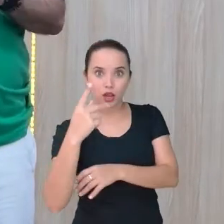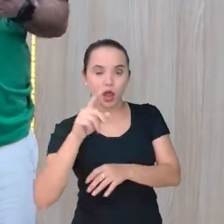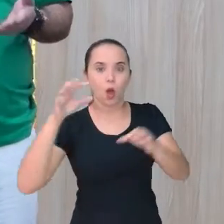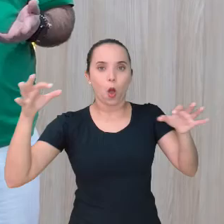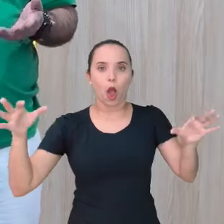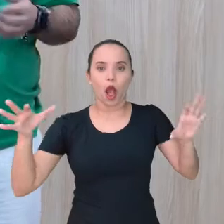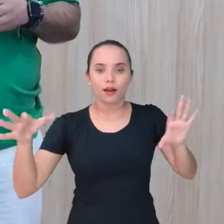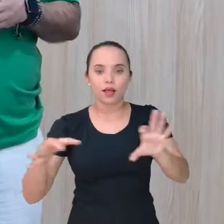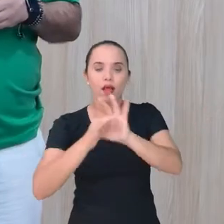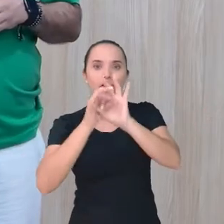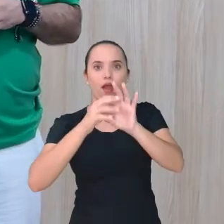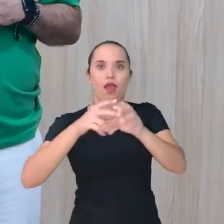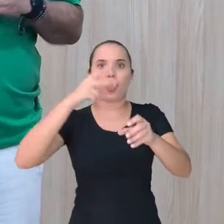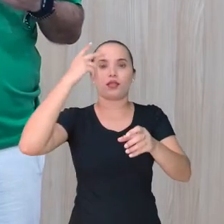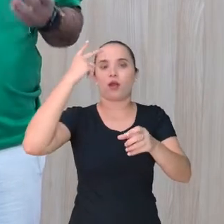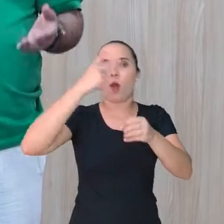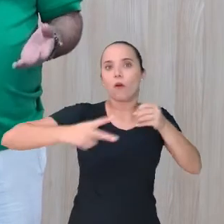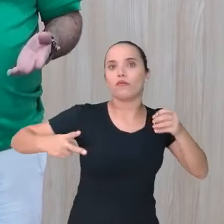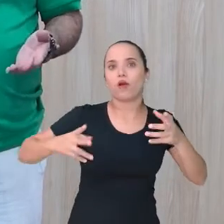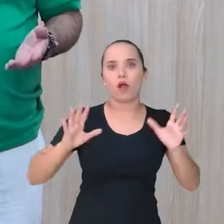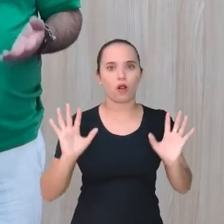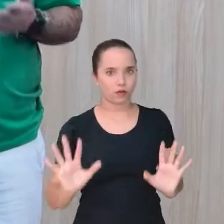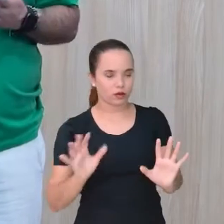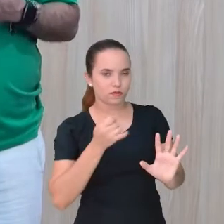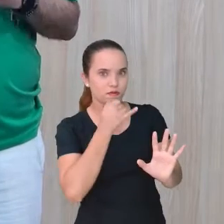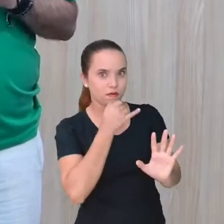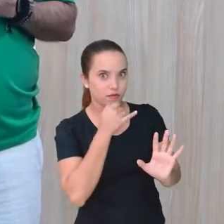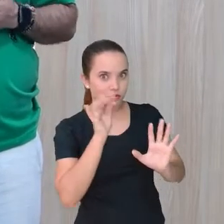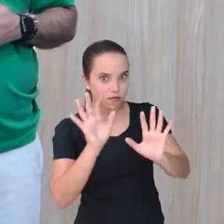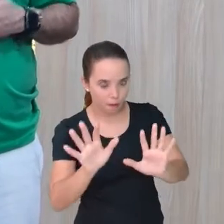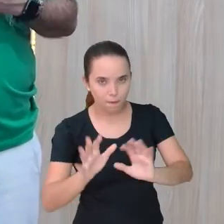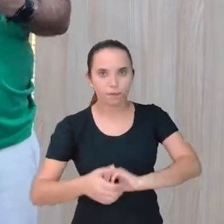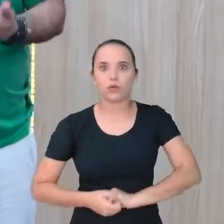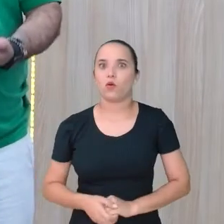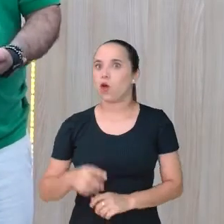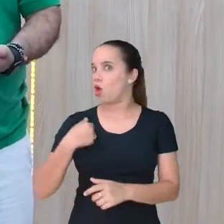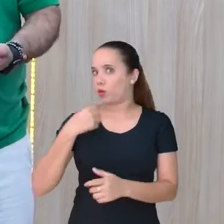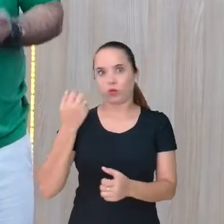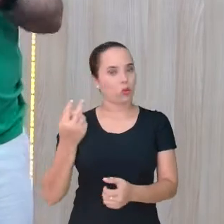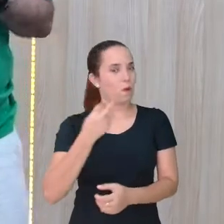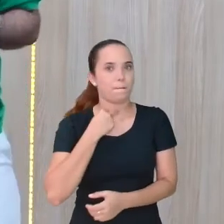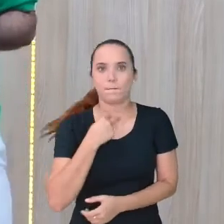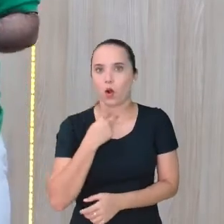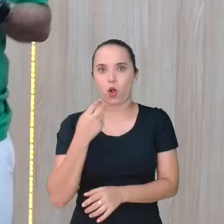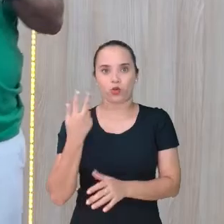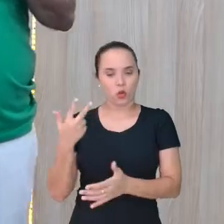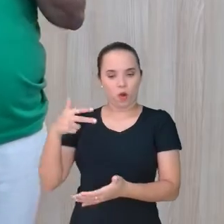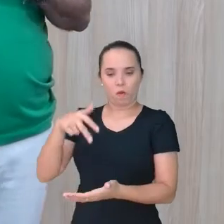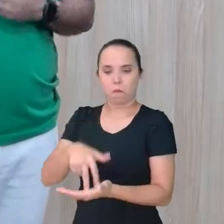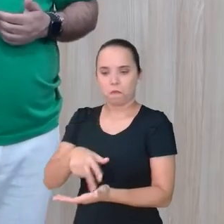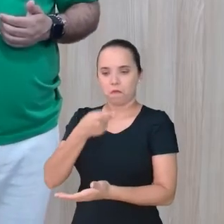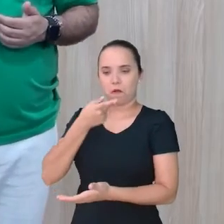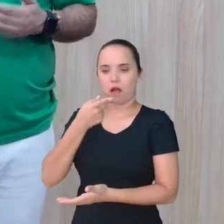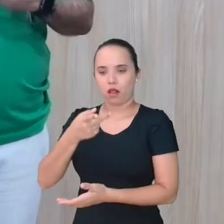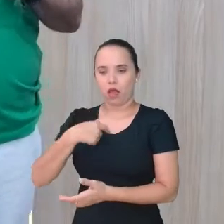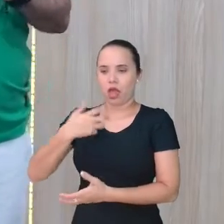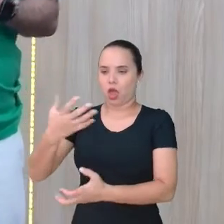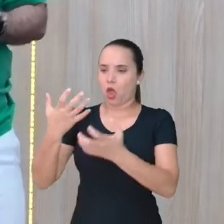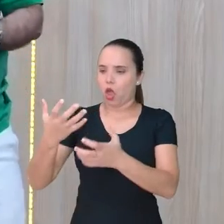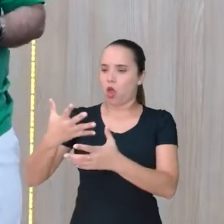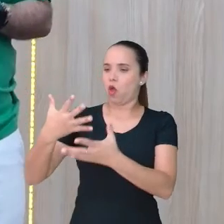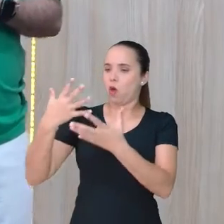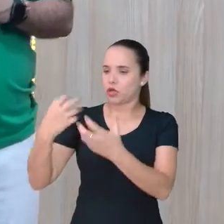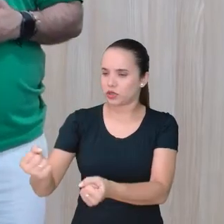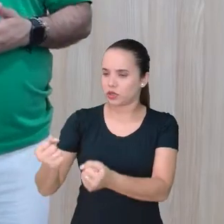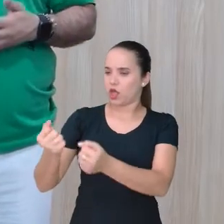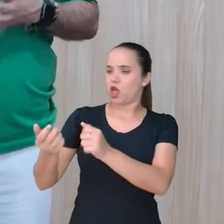bem prático. Eu não posso defender, por exemplo, práticas racistas. Por quê? Porque o racismo, pela